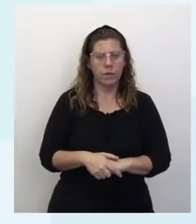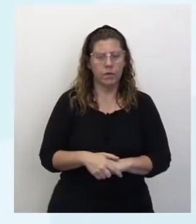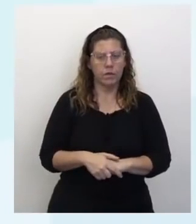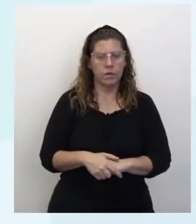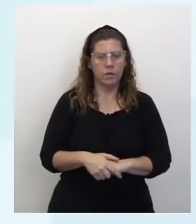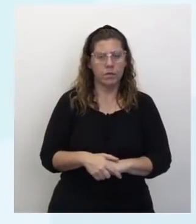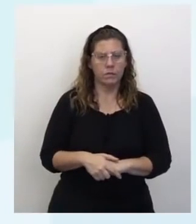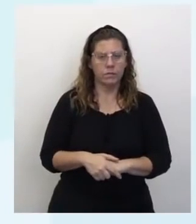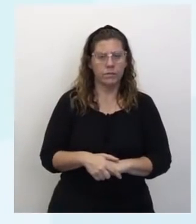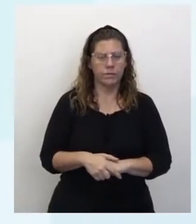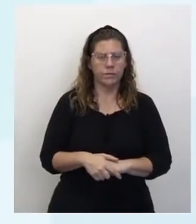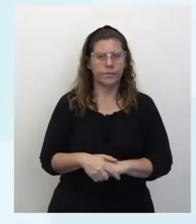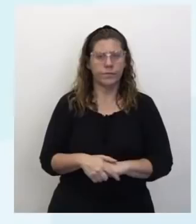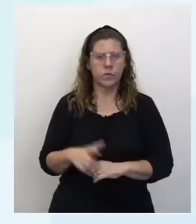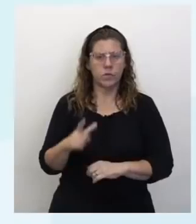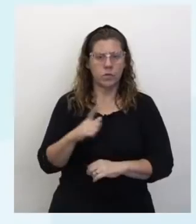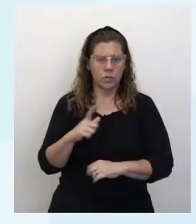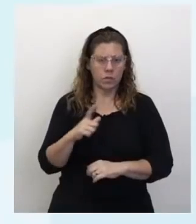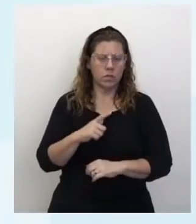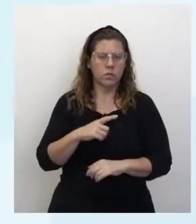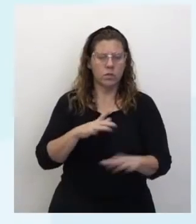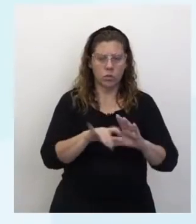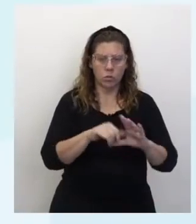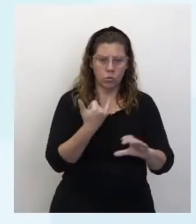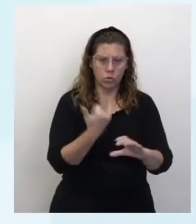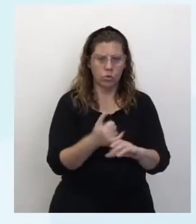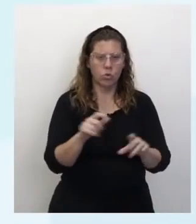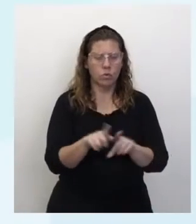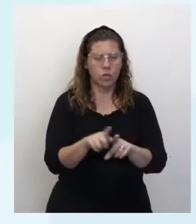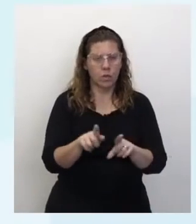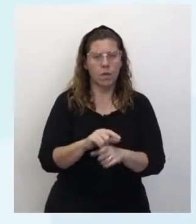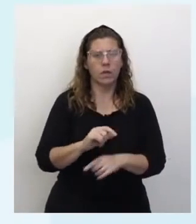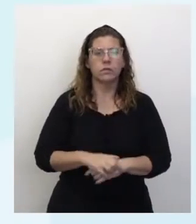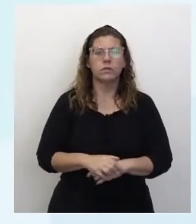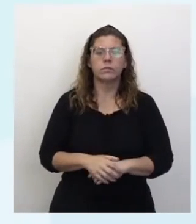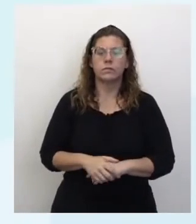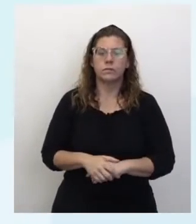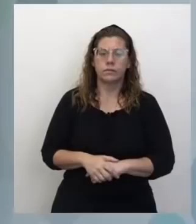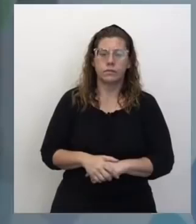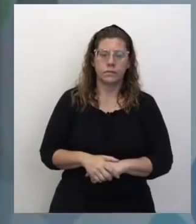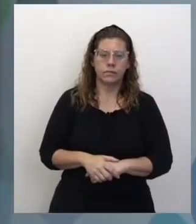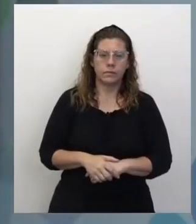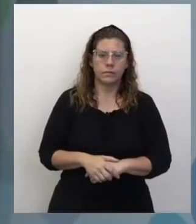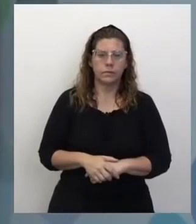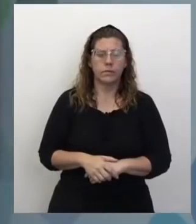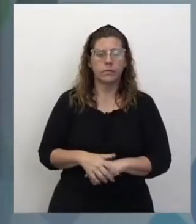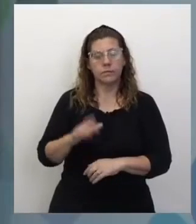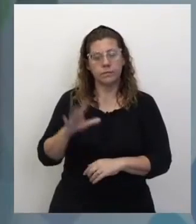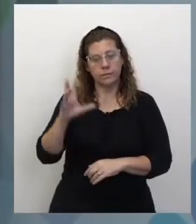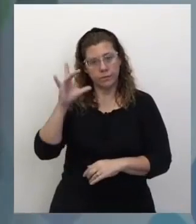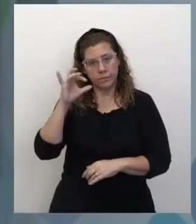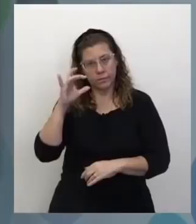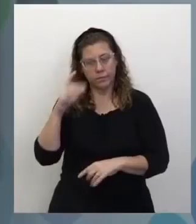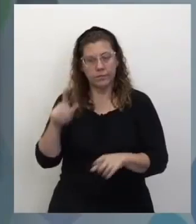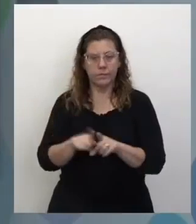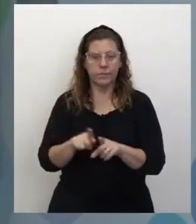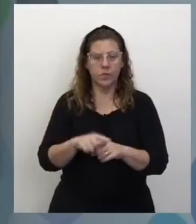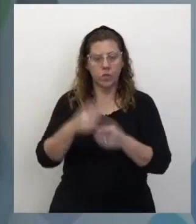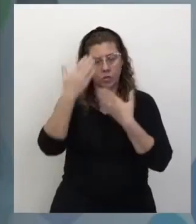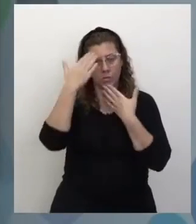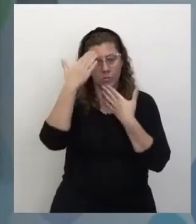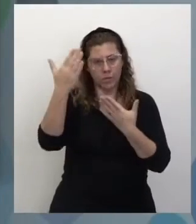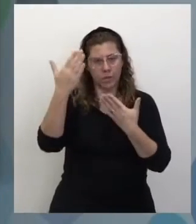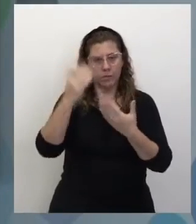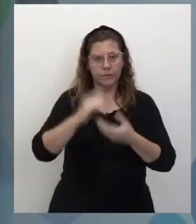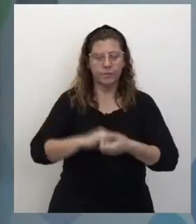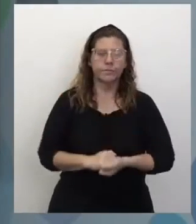gente não tem Twitter, né, João? A gente tem lá no YouTube, né? EGomesJR, e no João tá lá no Instagram também. Thank you very much for